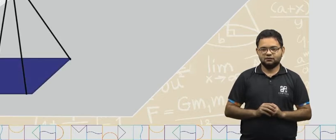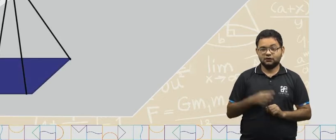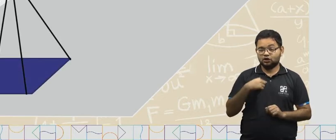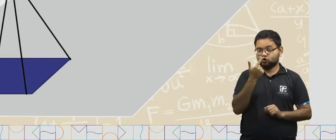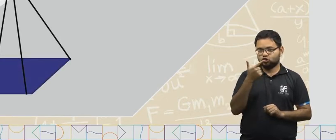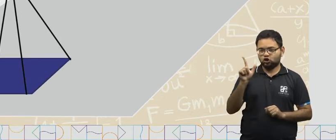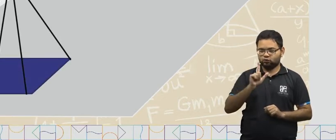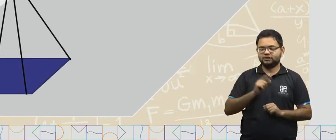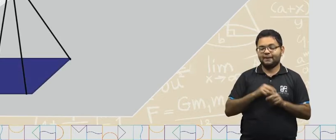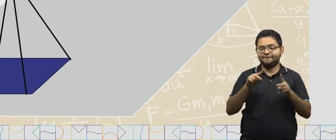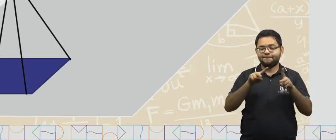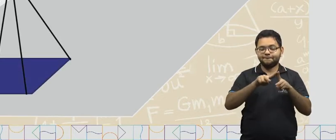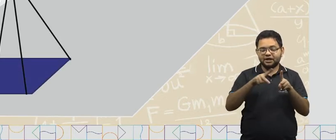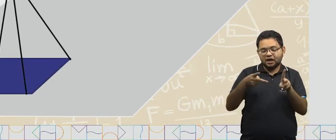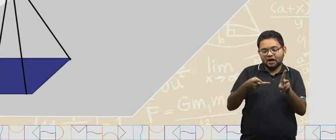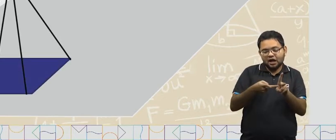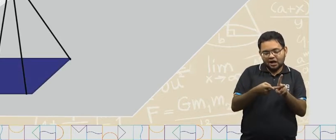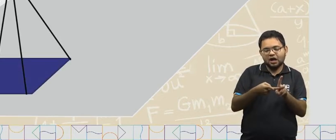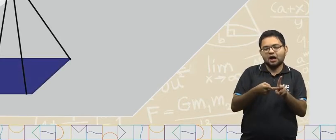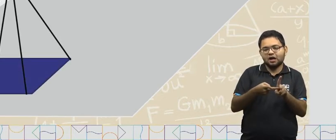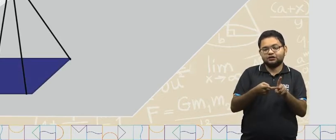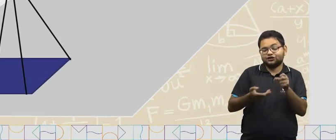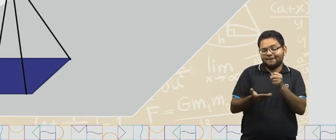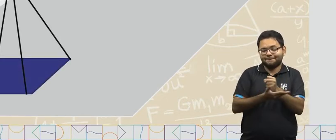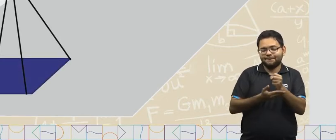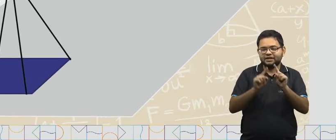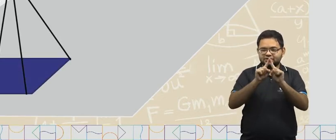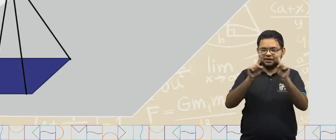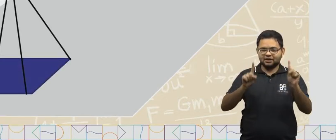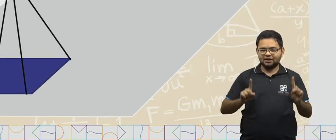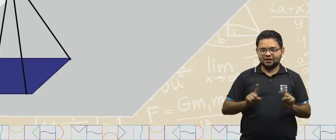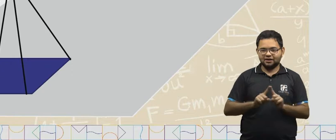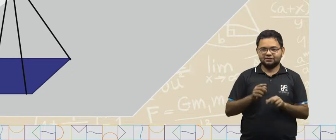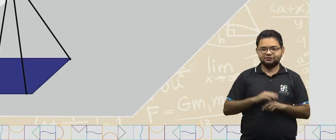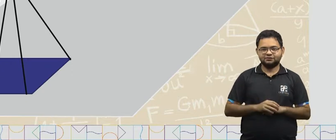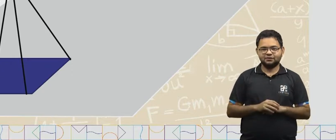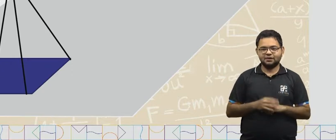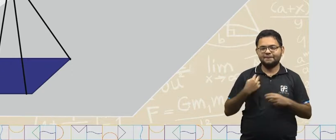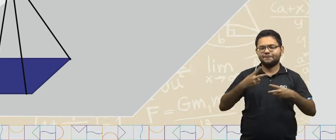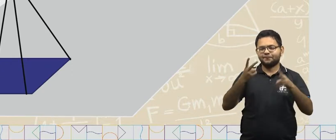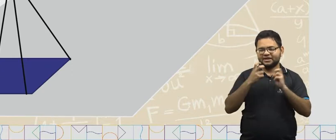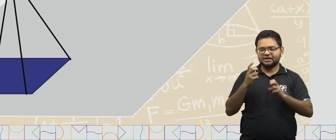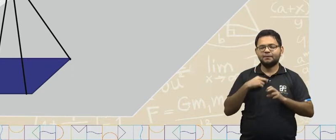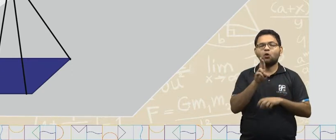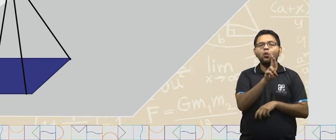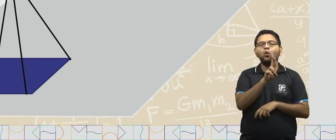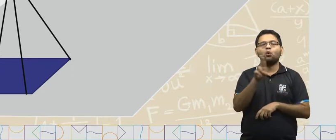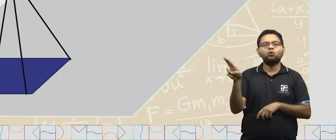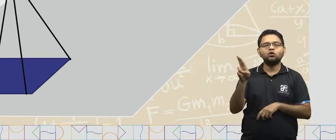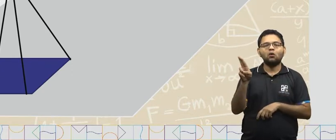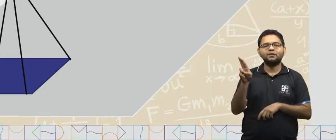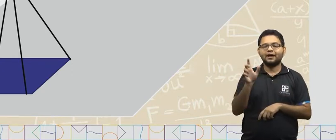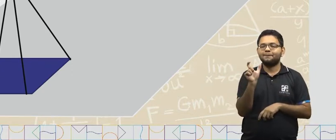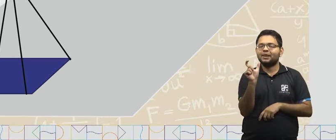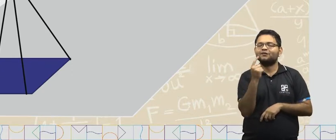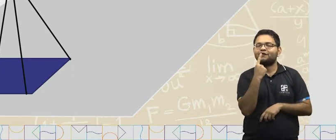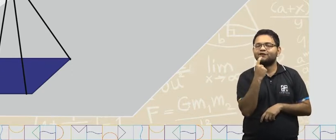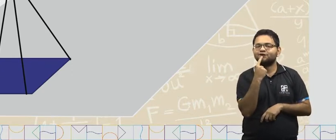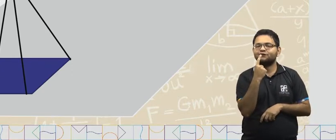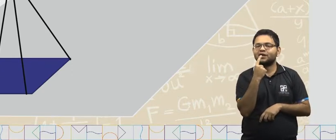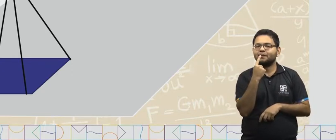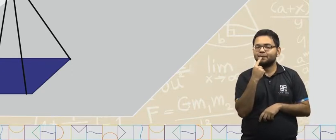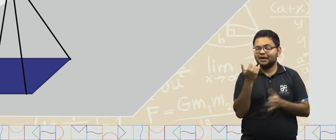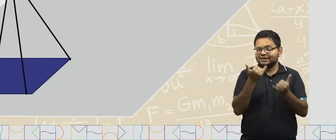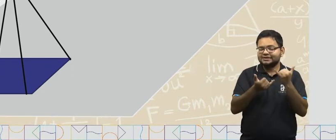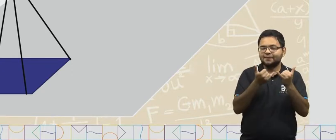base quadrangular. Você consegue perceber a conexão entre os nomes das pirâmides e os prismas que vimos há